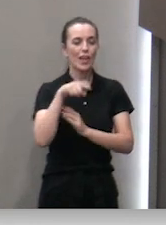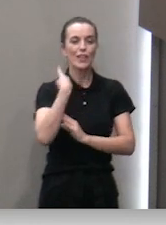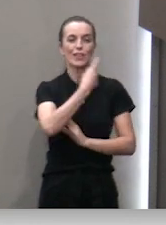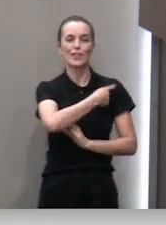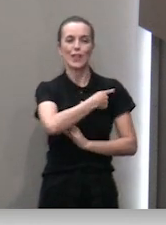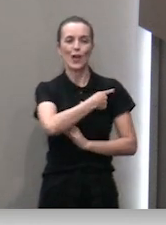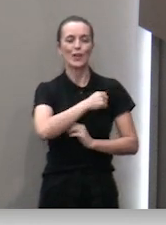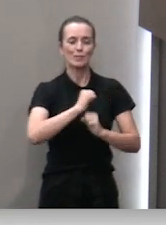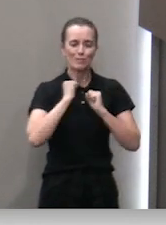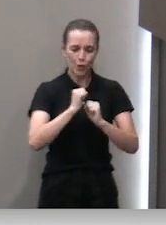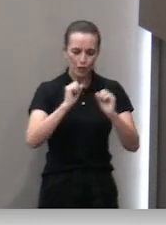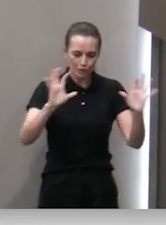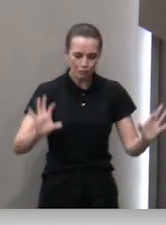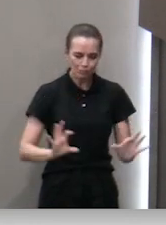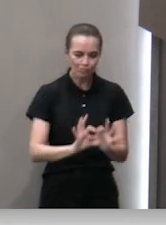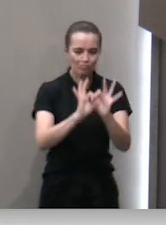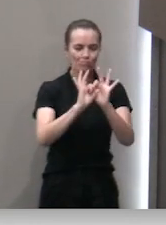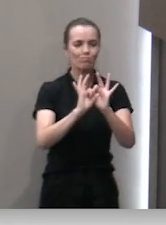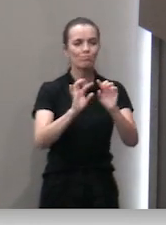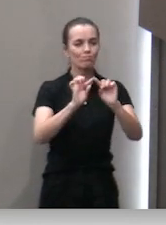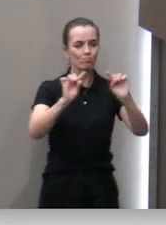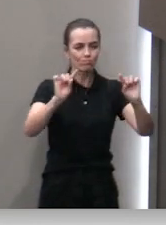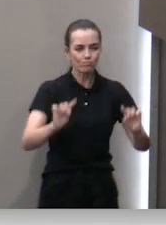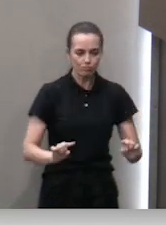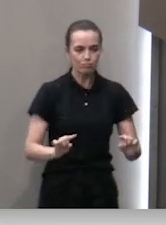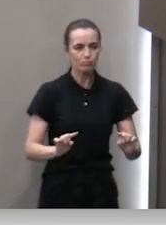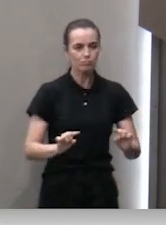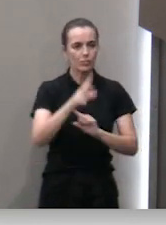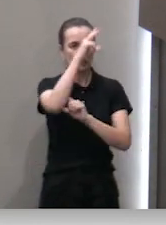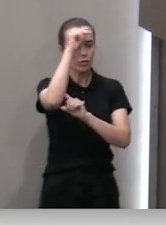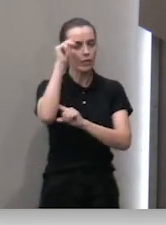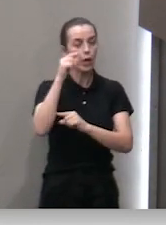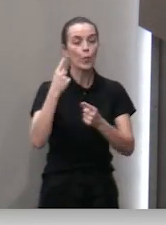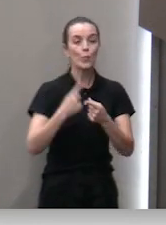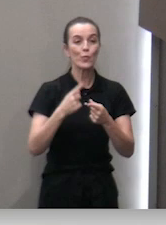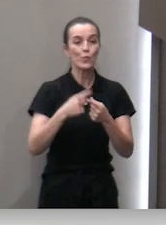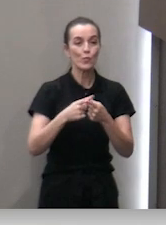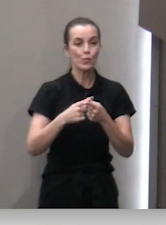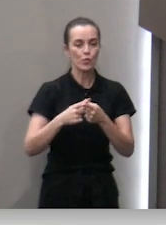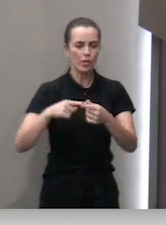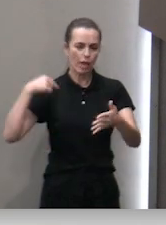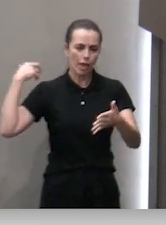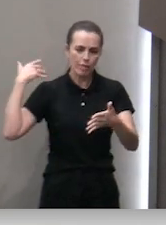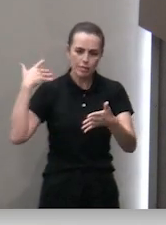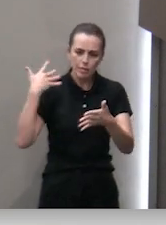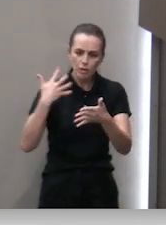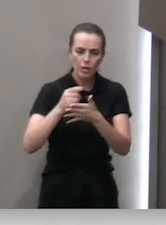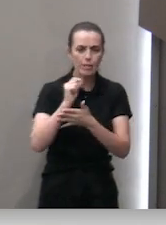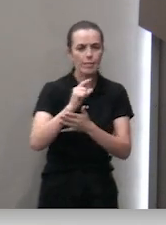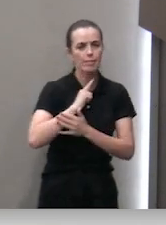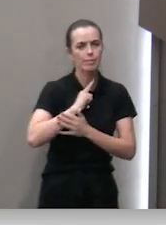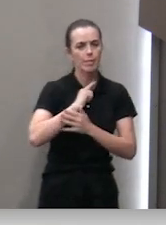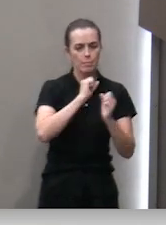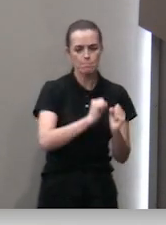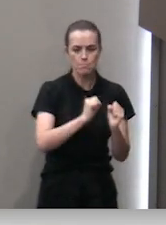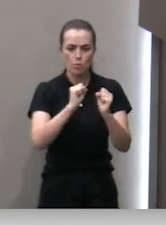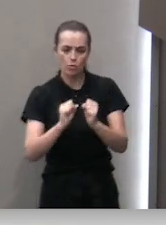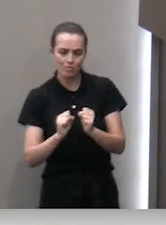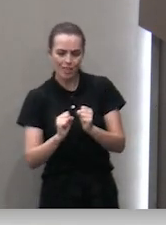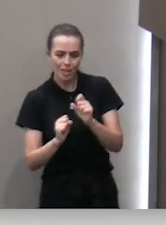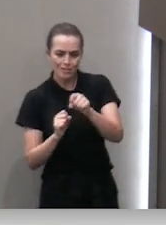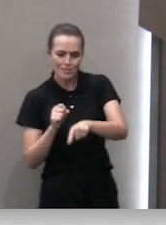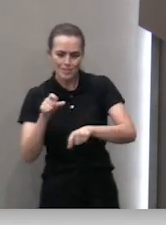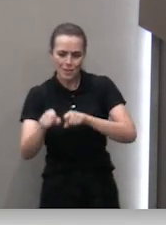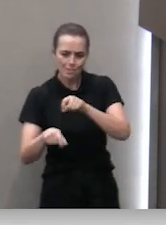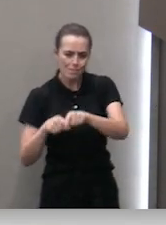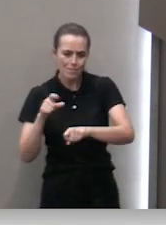enquanto servidores públicos municipais que somos, pois a trajetória dos que detêm o poder é justamente a de semear inverdades